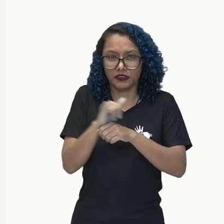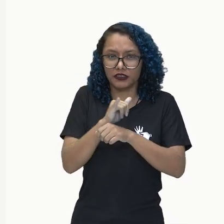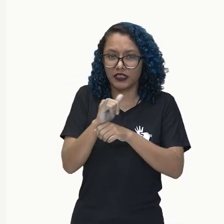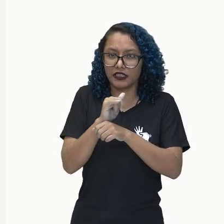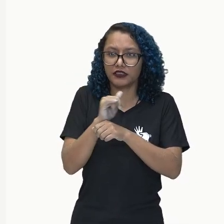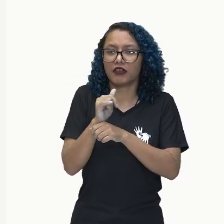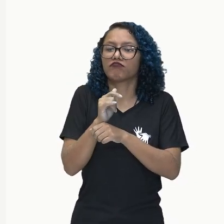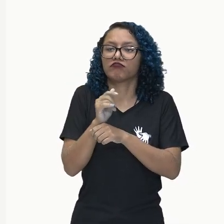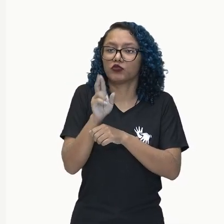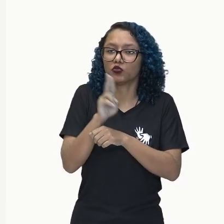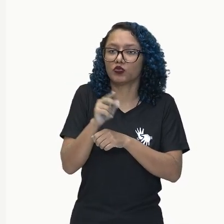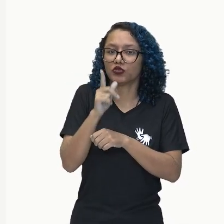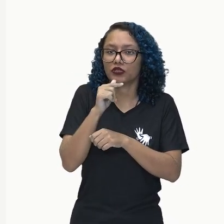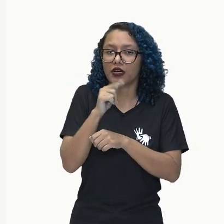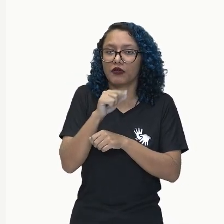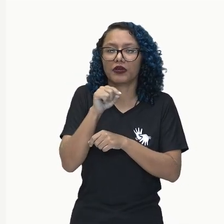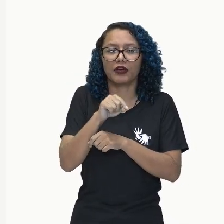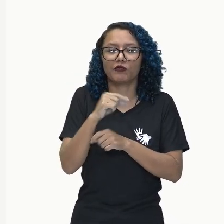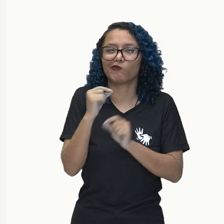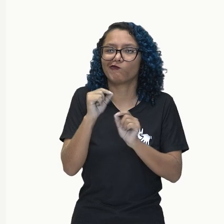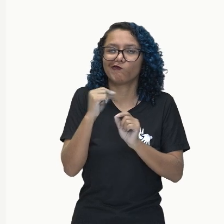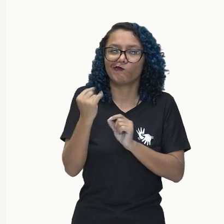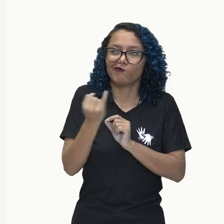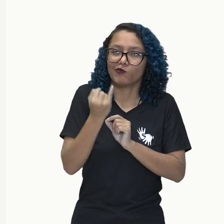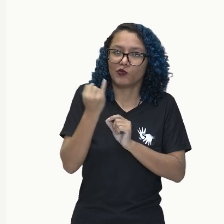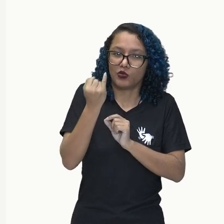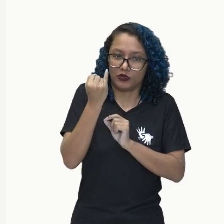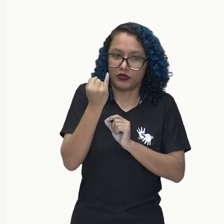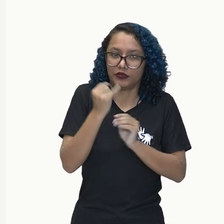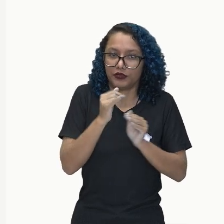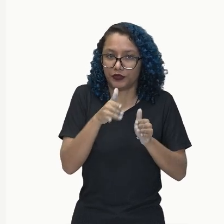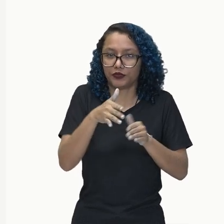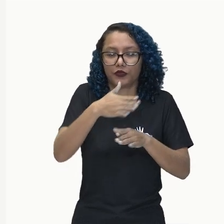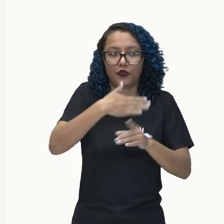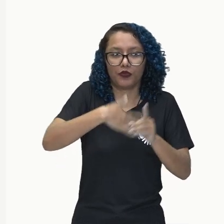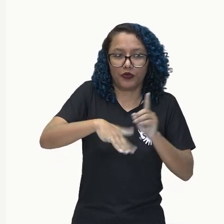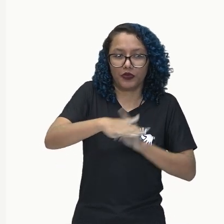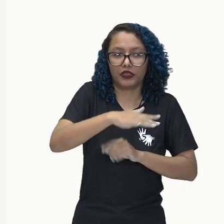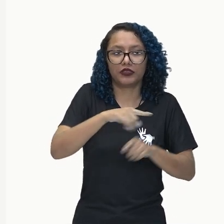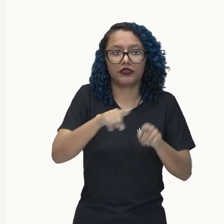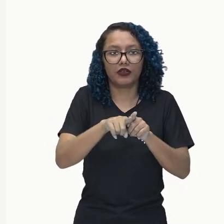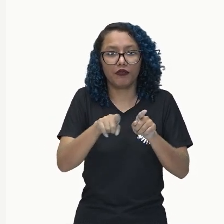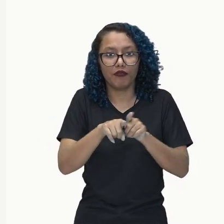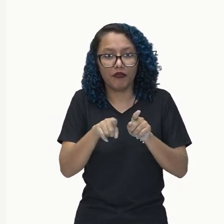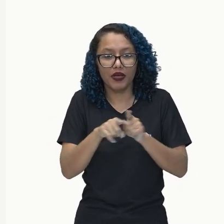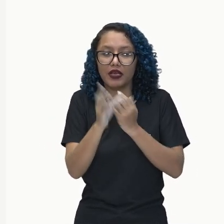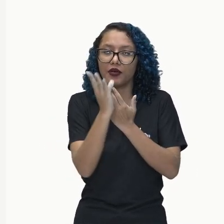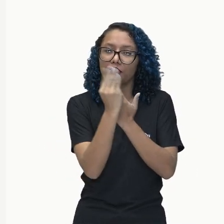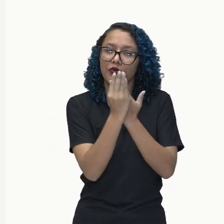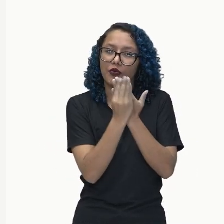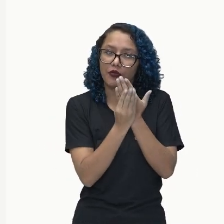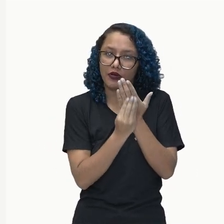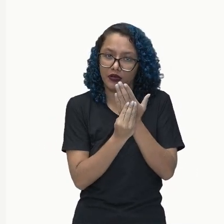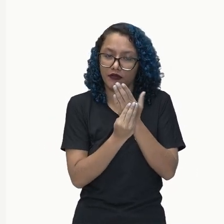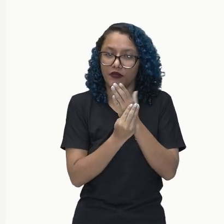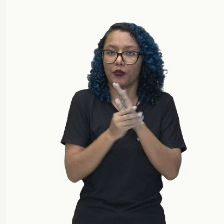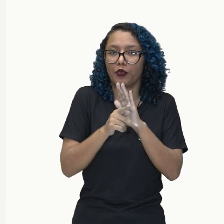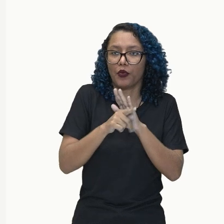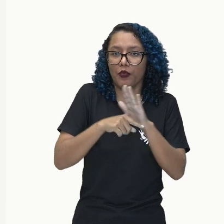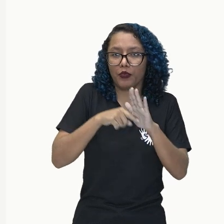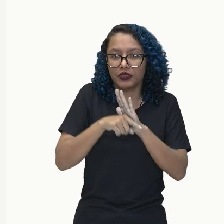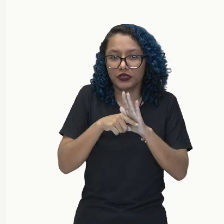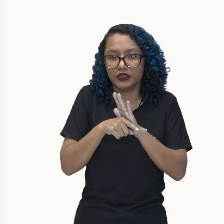ambiental. E as fontes de pesquisa, dados, informações da ONU para